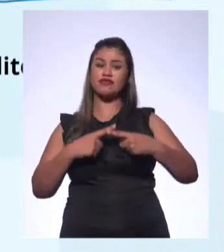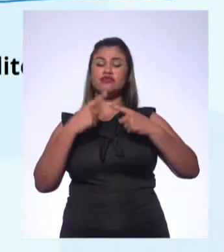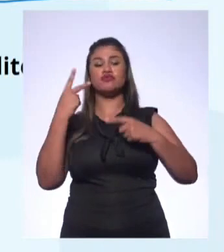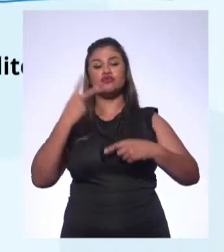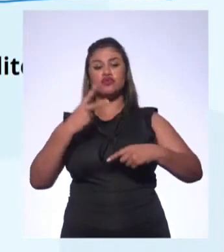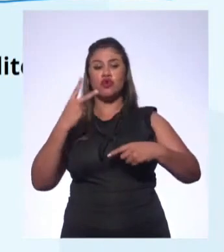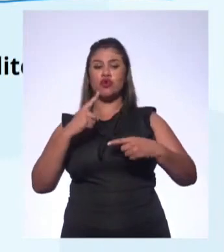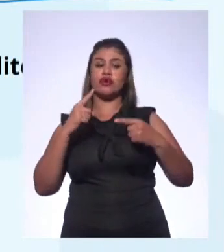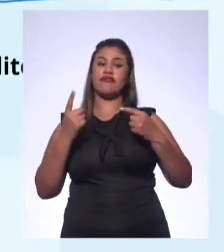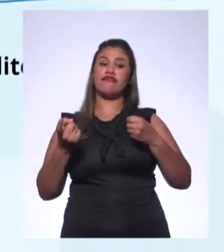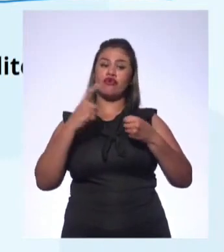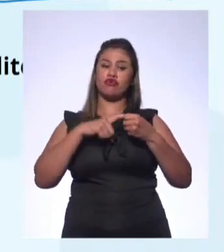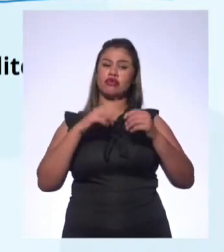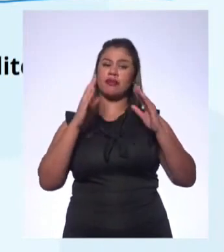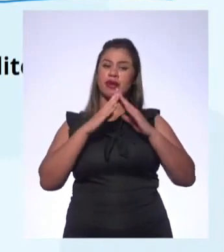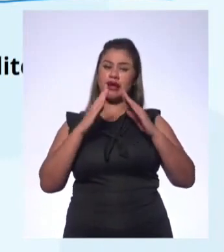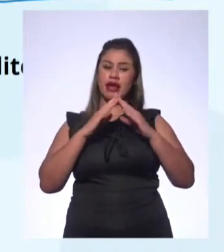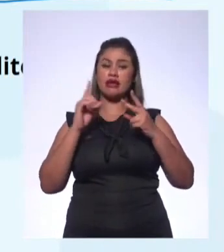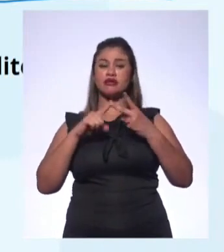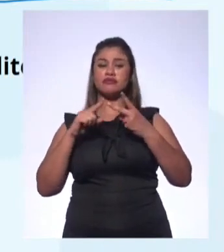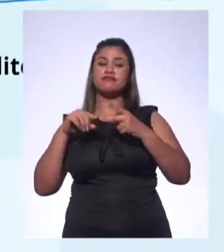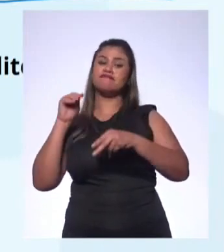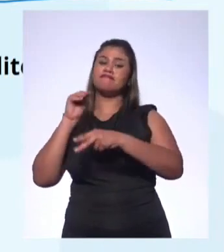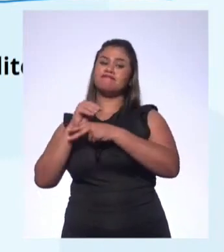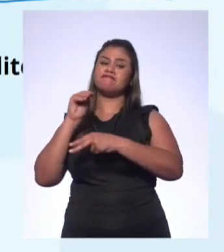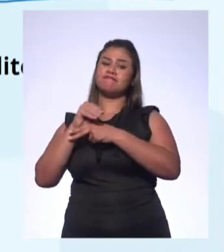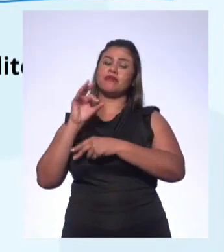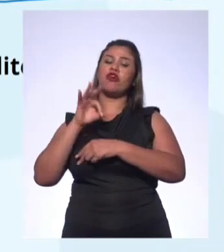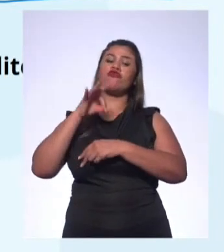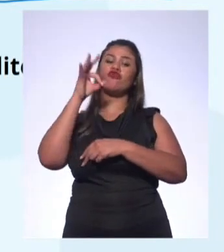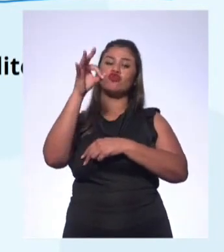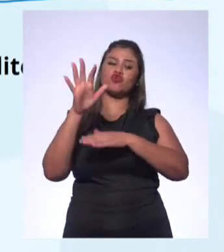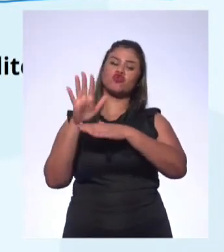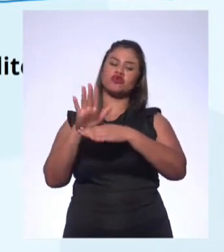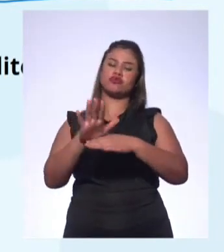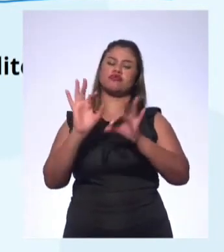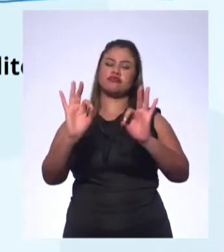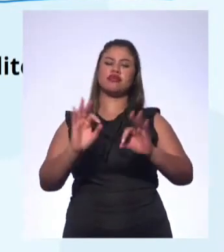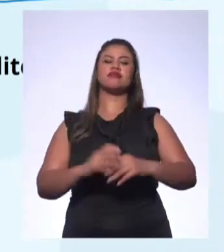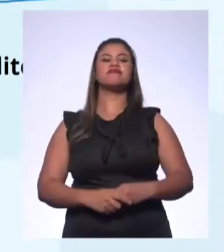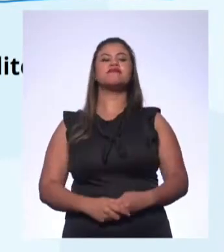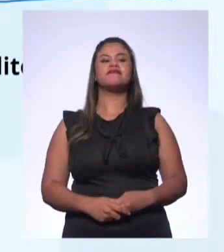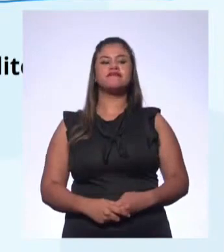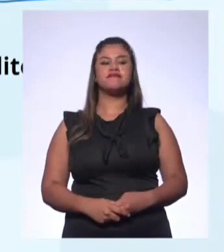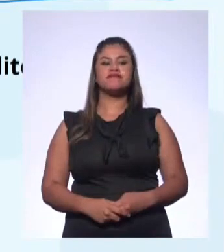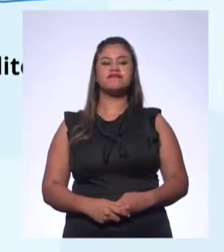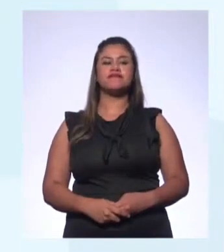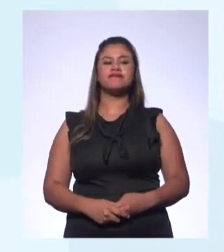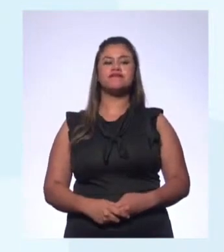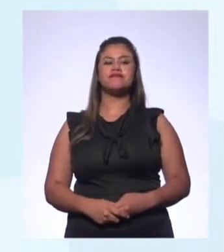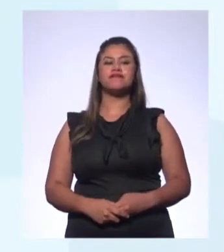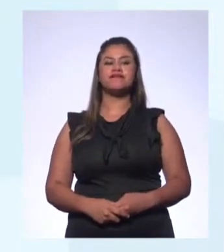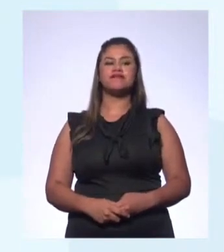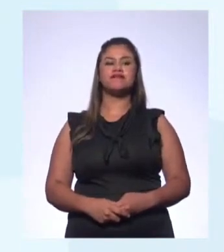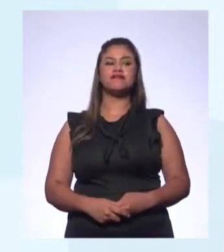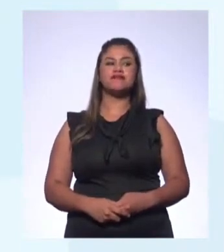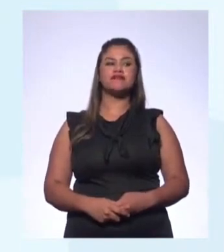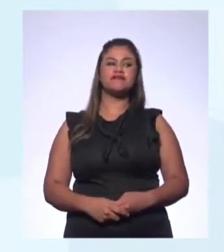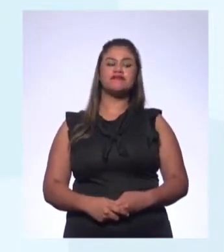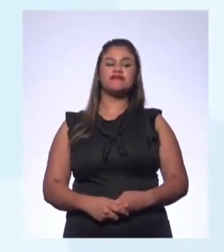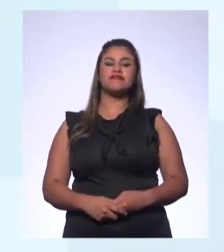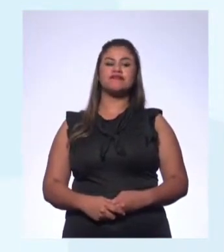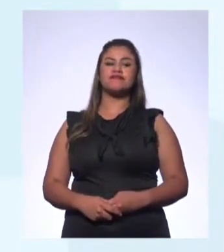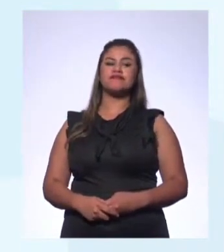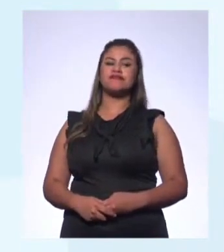segundo, sem o sustento, né? O futuro dos animais e ajudar a volta para casa, certo? Eu vou trazer aqui para outra para poder explicar